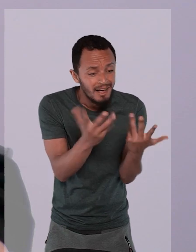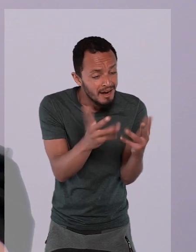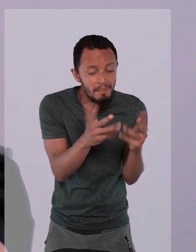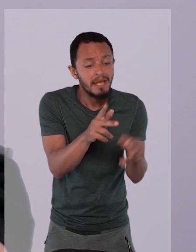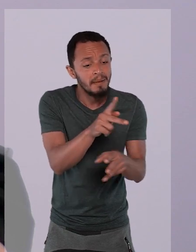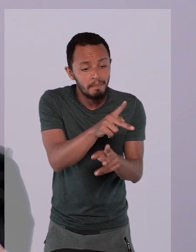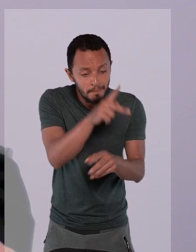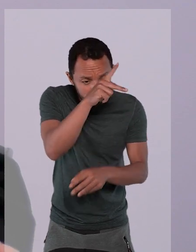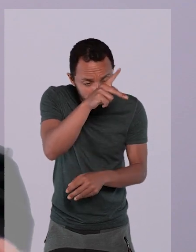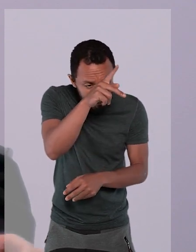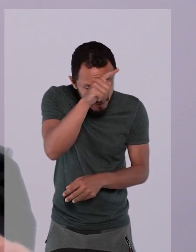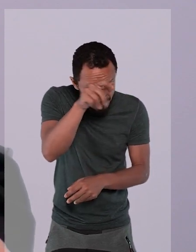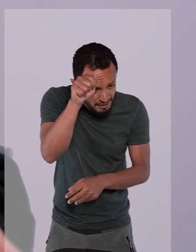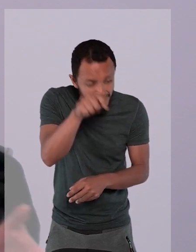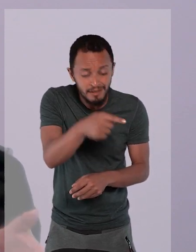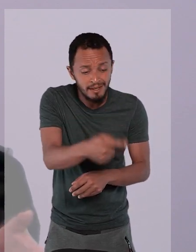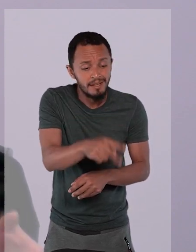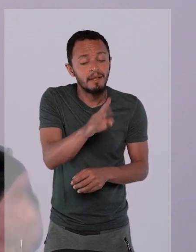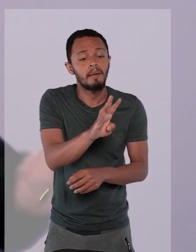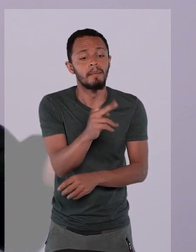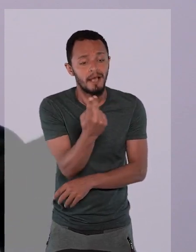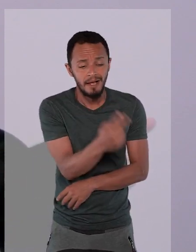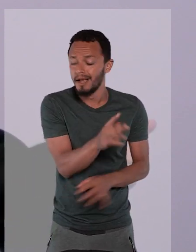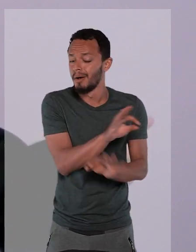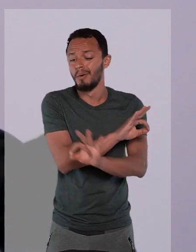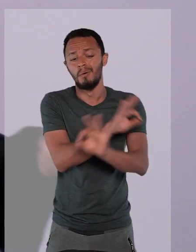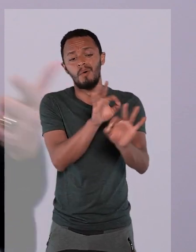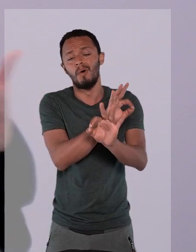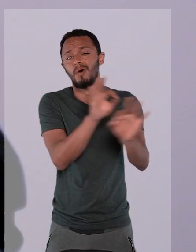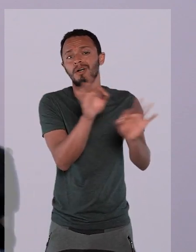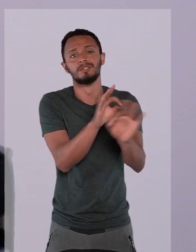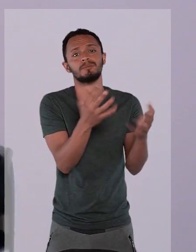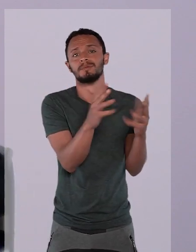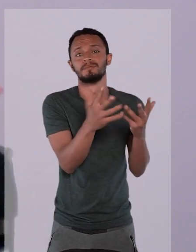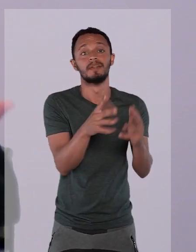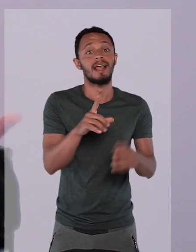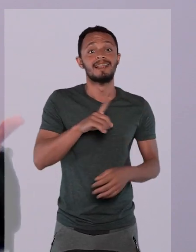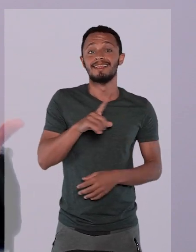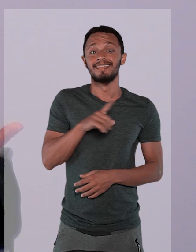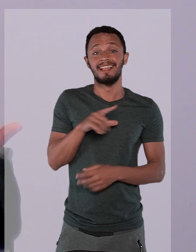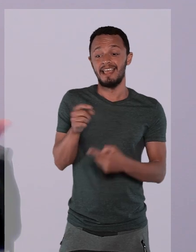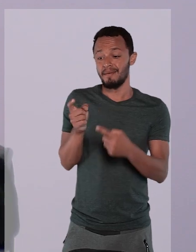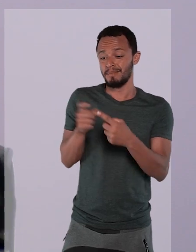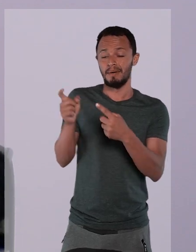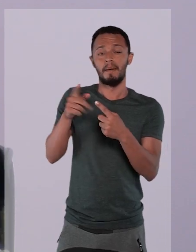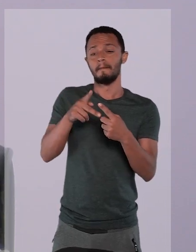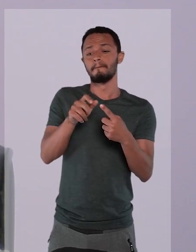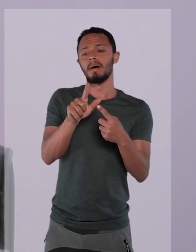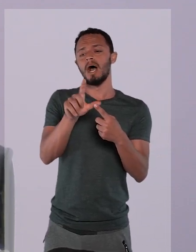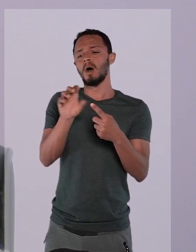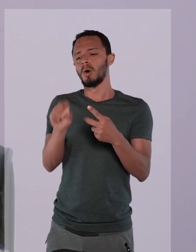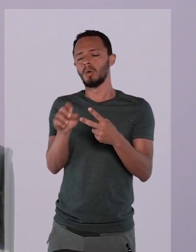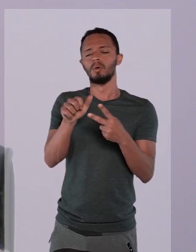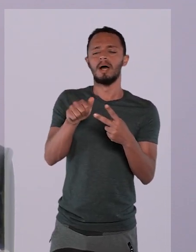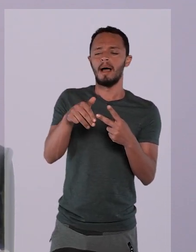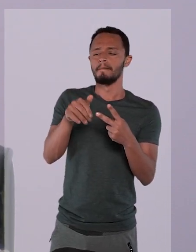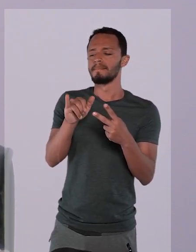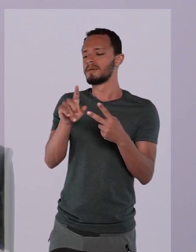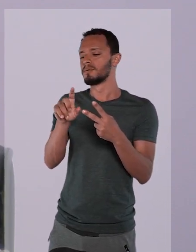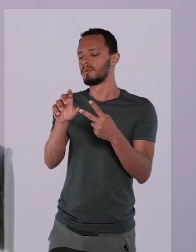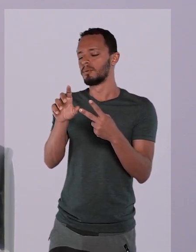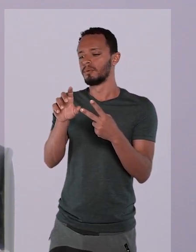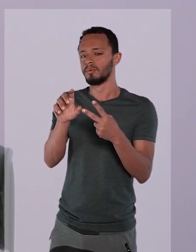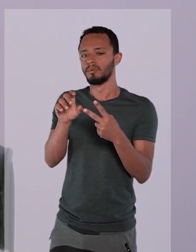Oficial. Era um grupo de gente da maior qualidade, Paulo Bussi, Zé Gomes Temporão, que foi ministro, Amilcar Tanuri, um dos